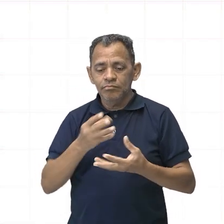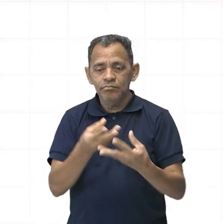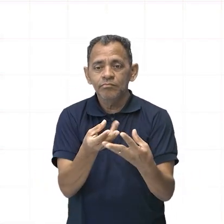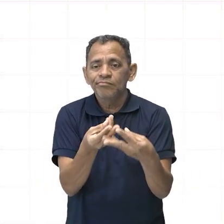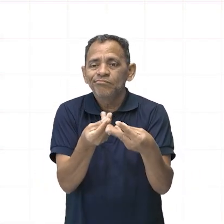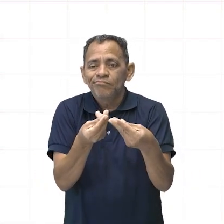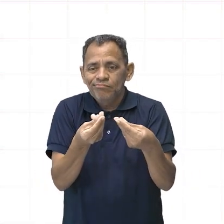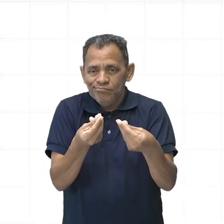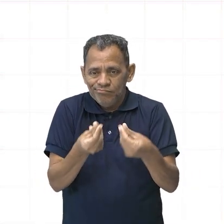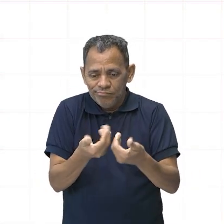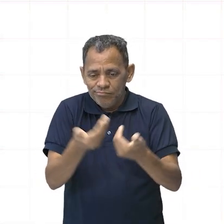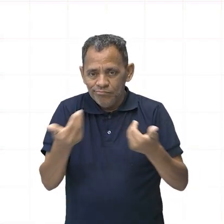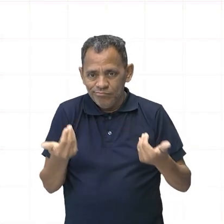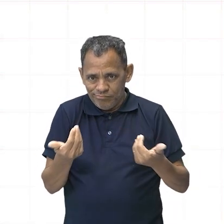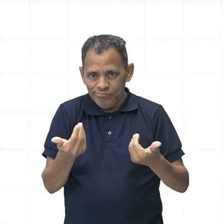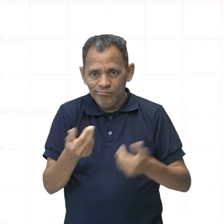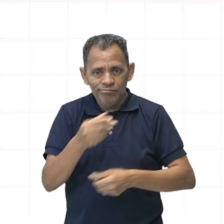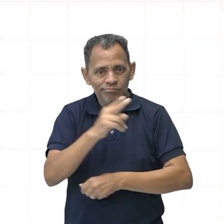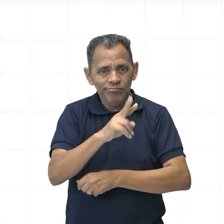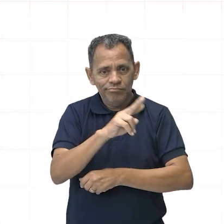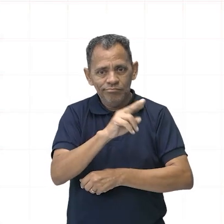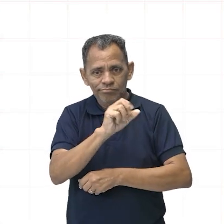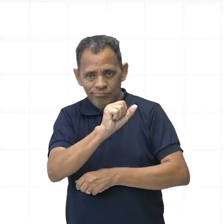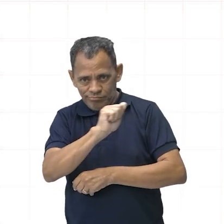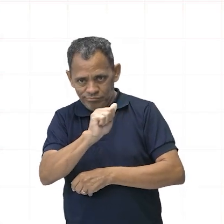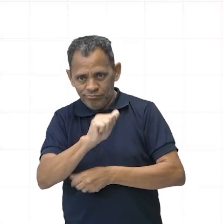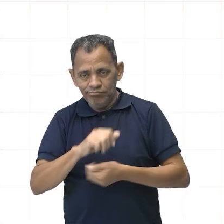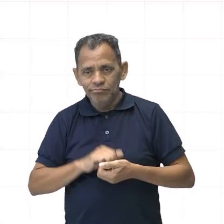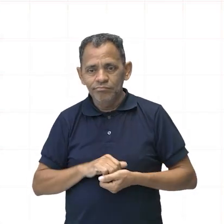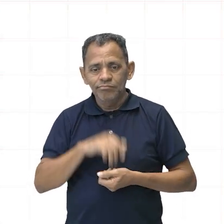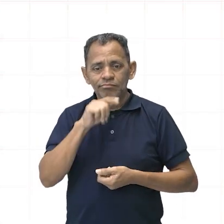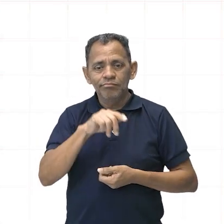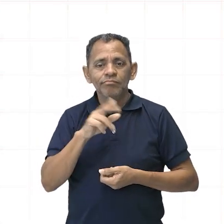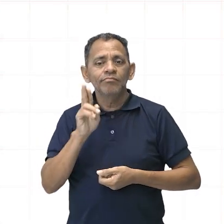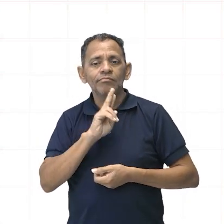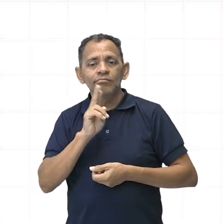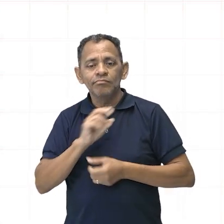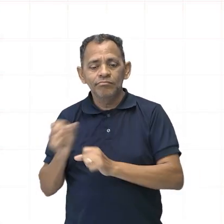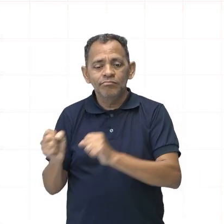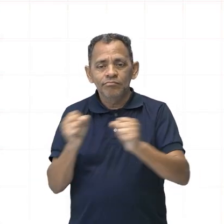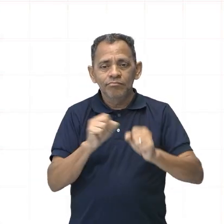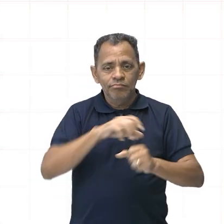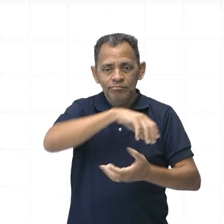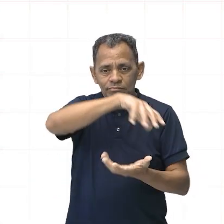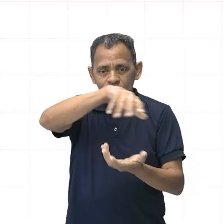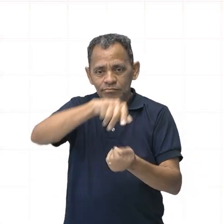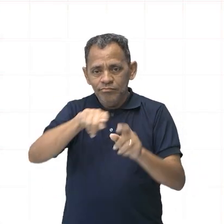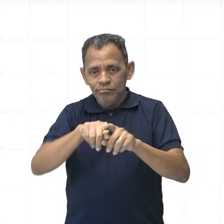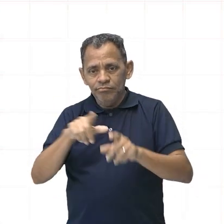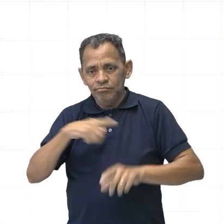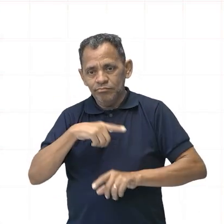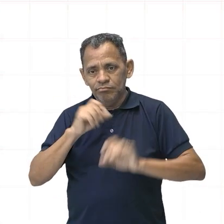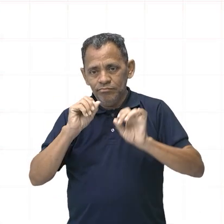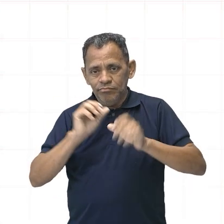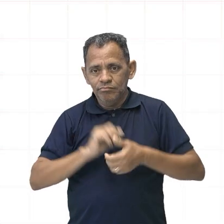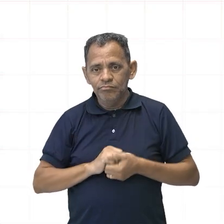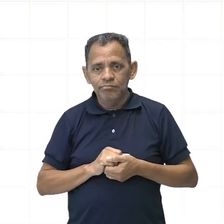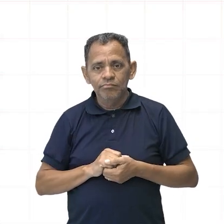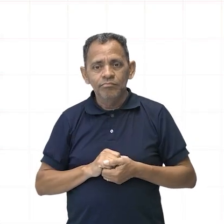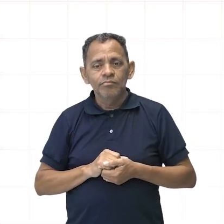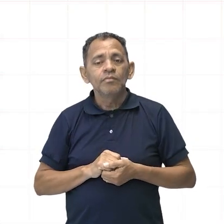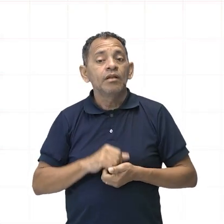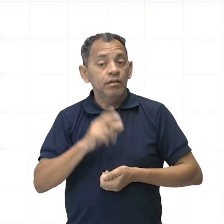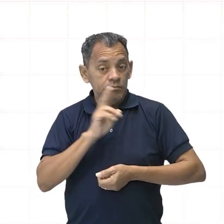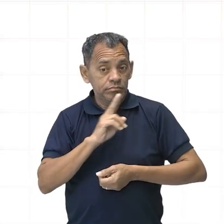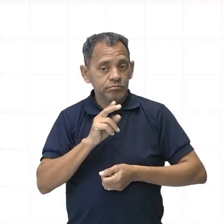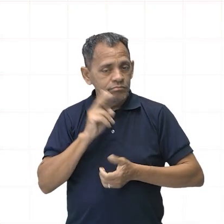dissolução da União Soviética, a Rússia foi uma das principais potências mundiais, tá? Então, a Rússia ela também sempre vai